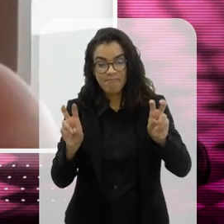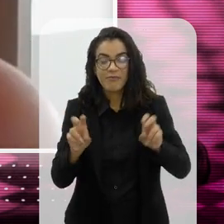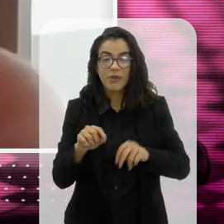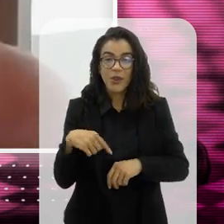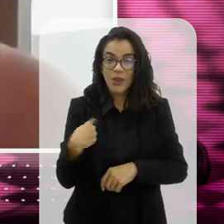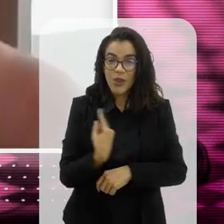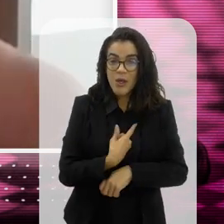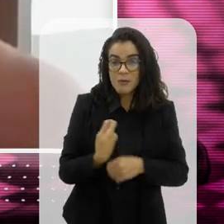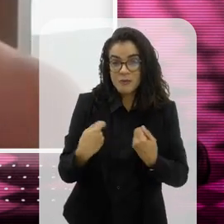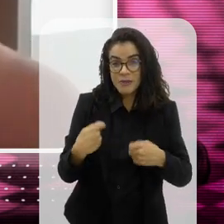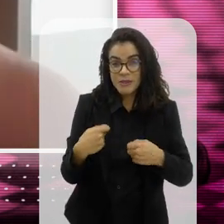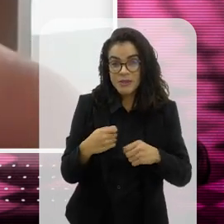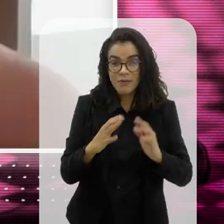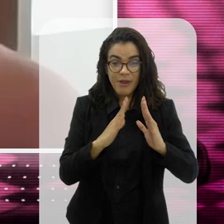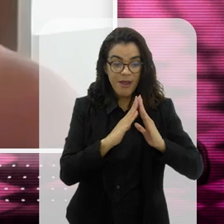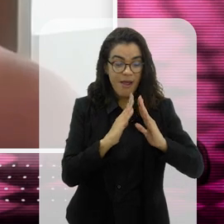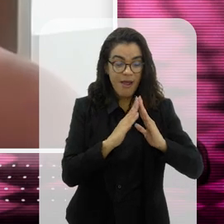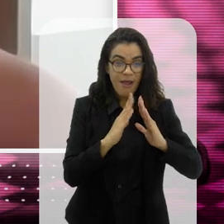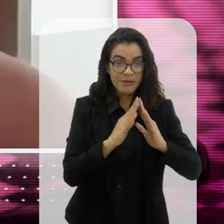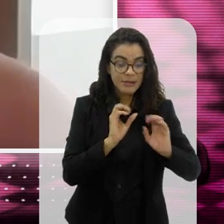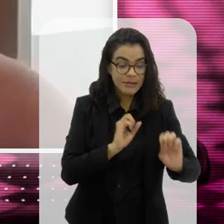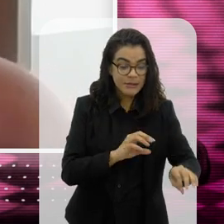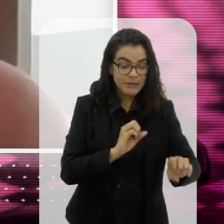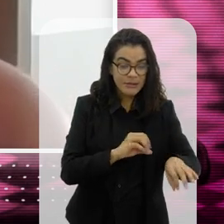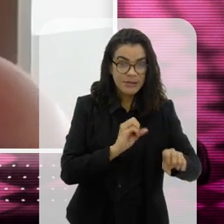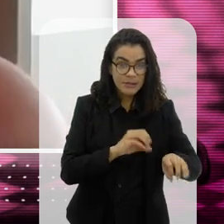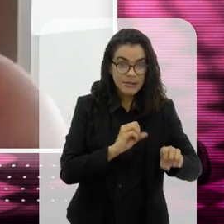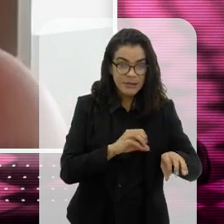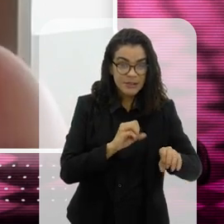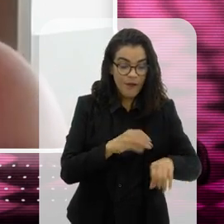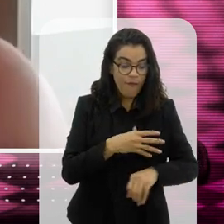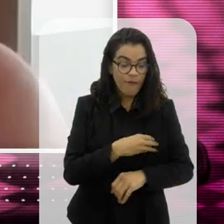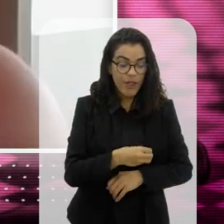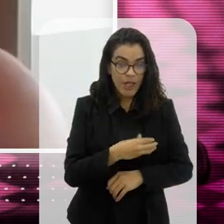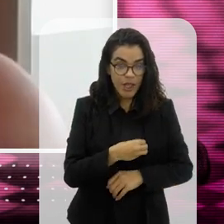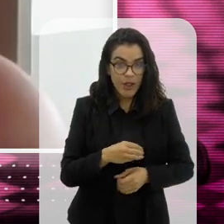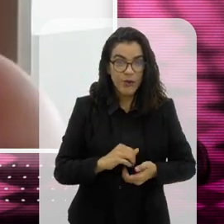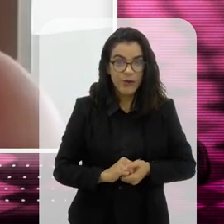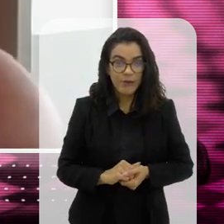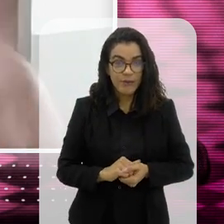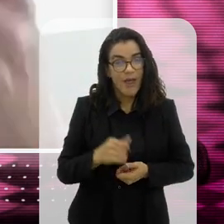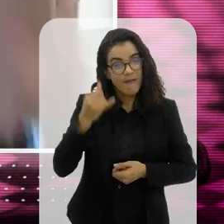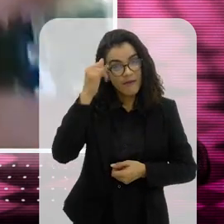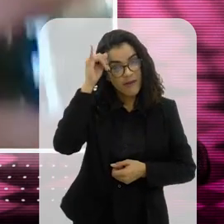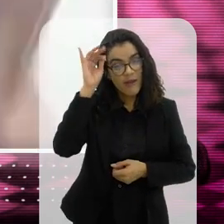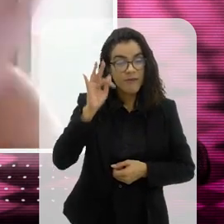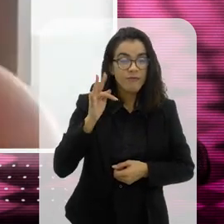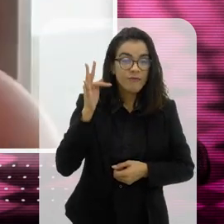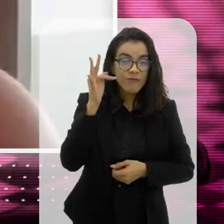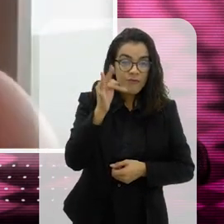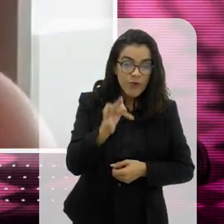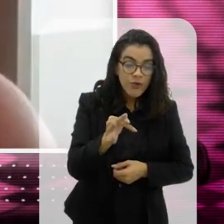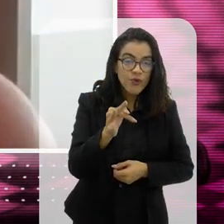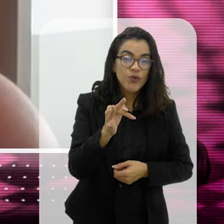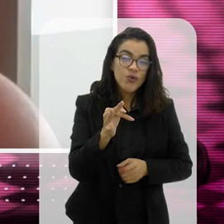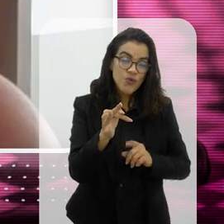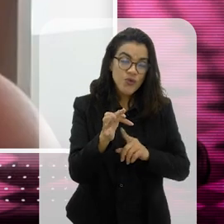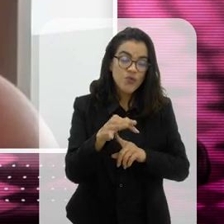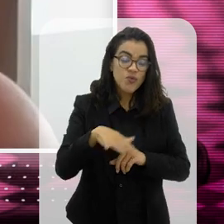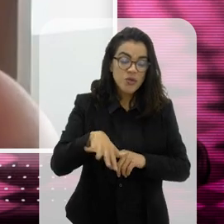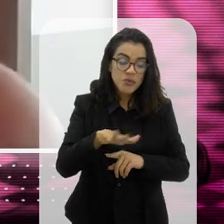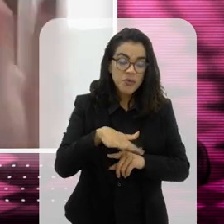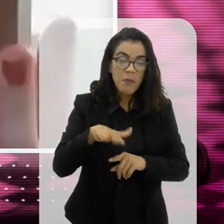entre aspas, que nós precisamos cuidar dentro da nossa casa para fazer essa educação para os nossos filhos, para que eles no futuro tenham